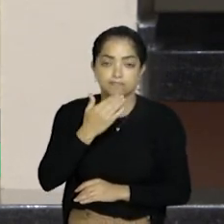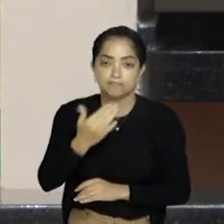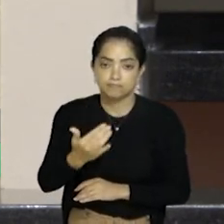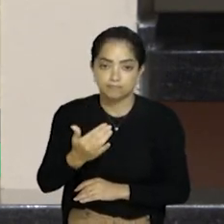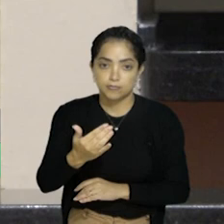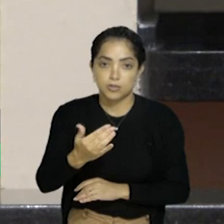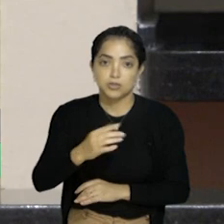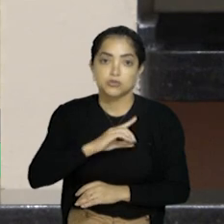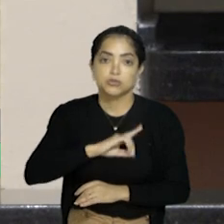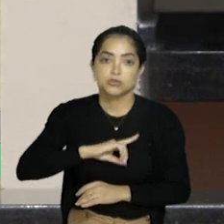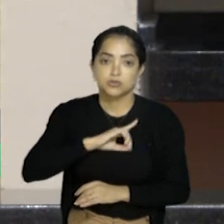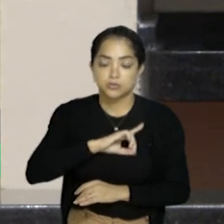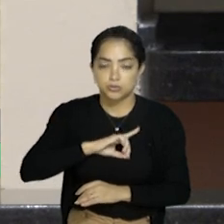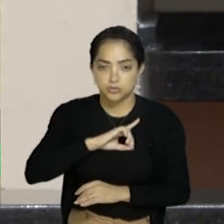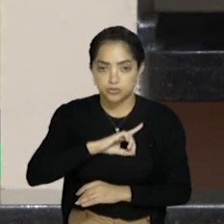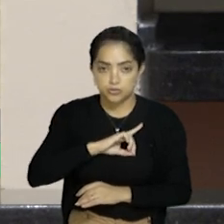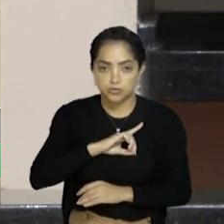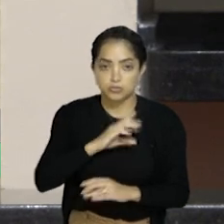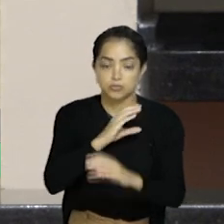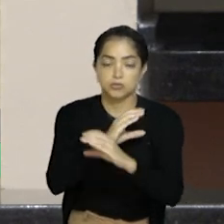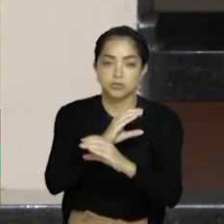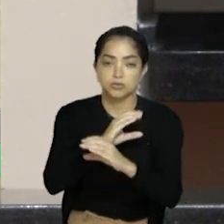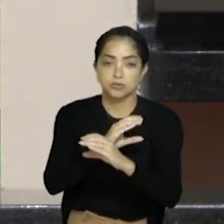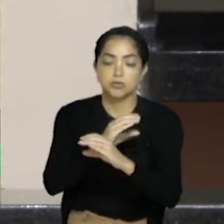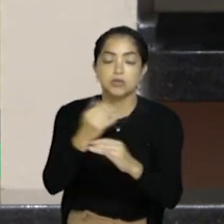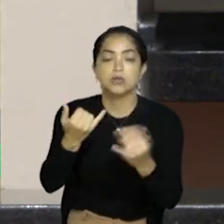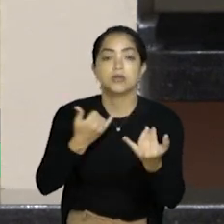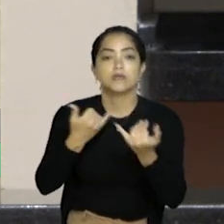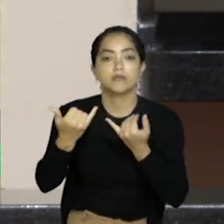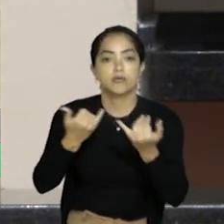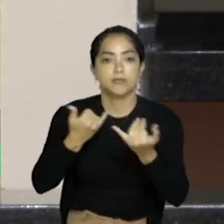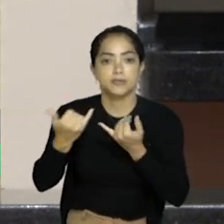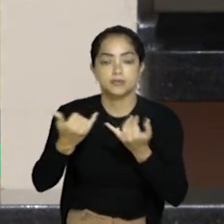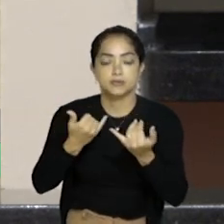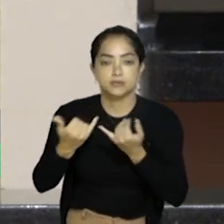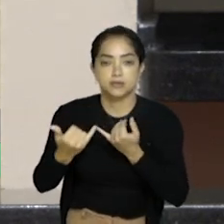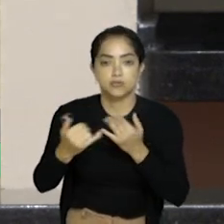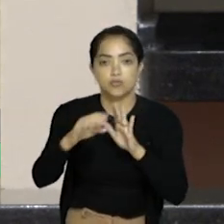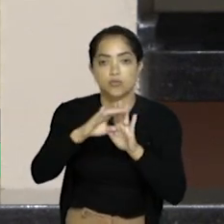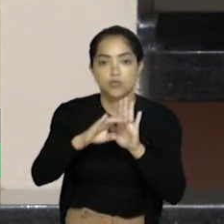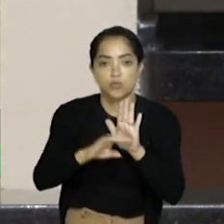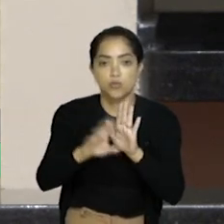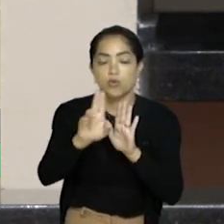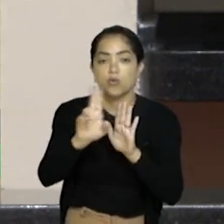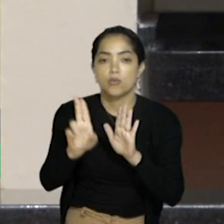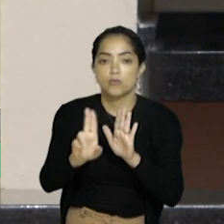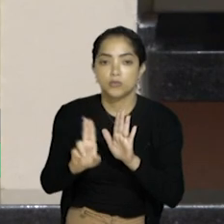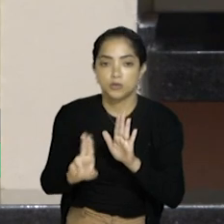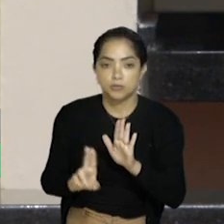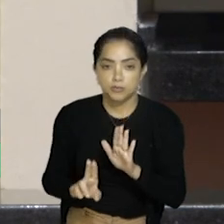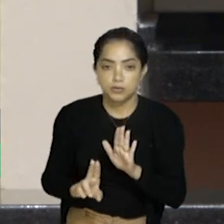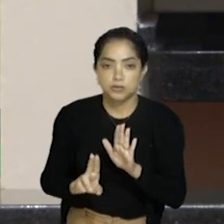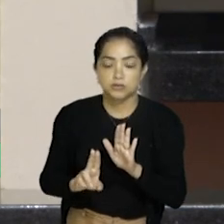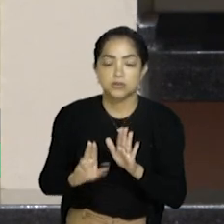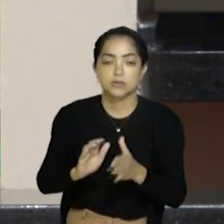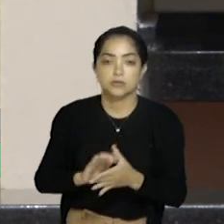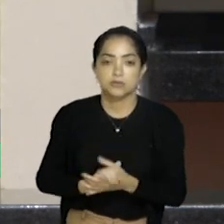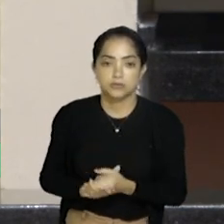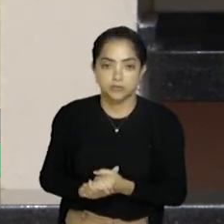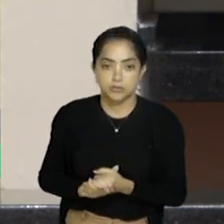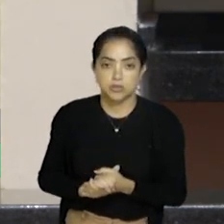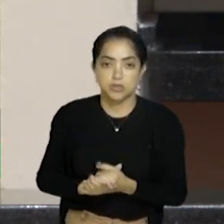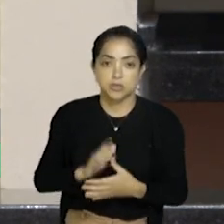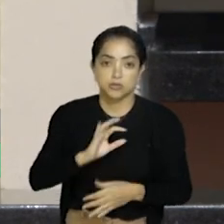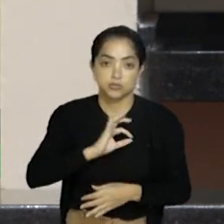o delegado Geral da Polícia Civil informações acerca da relação nominal da transferências